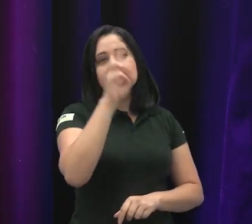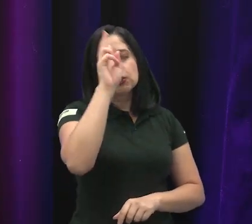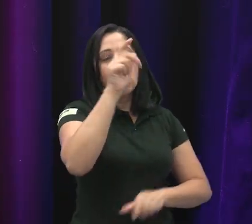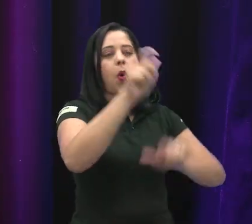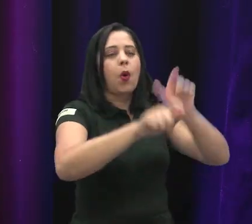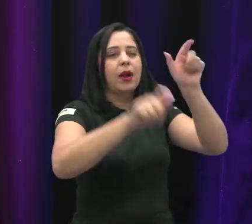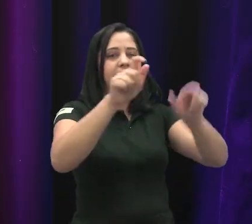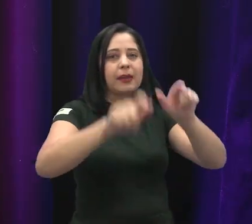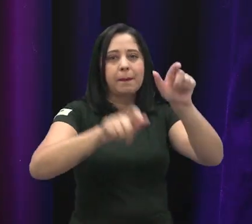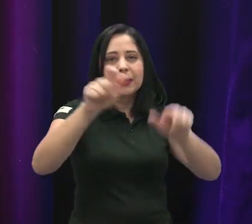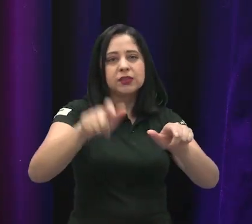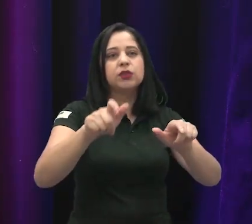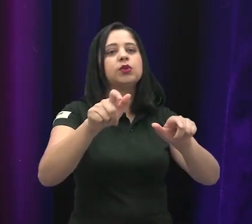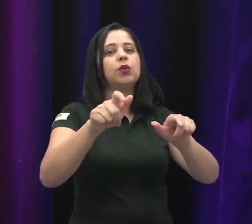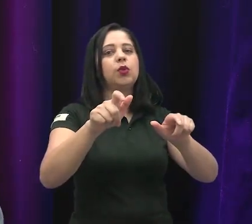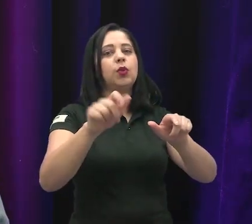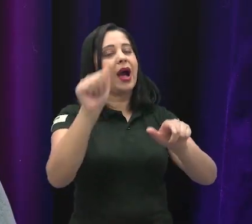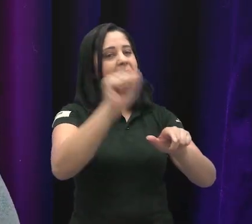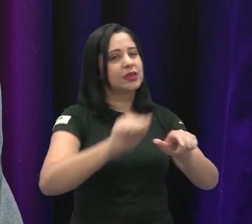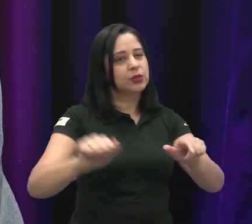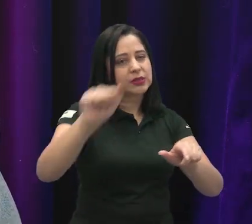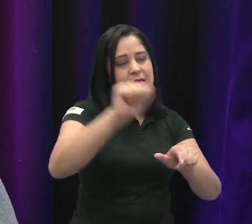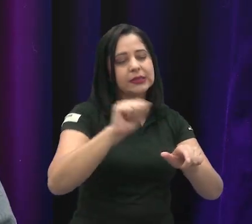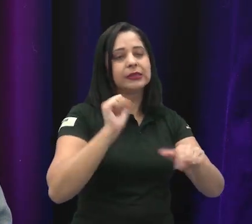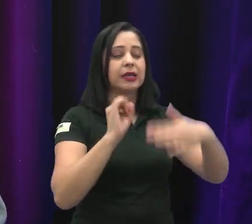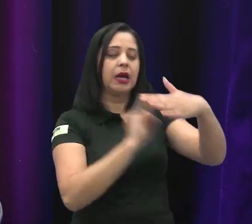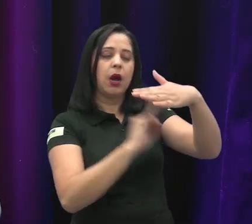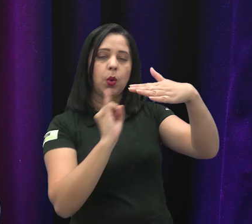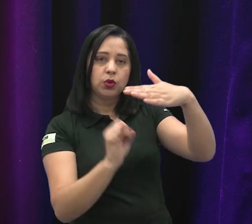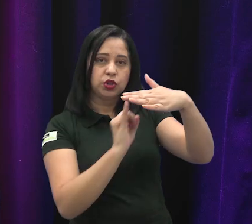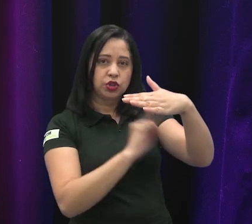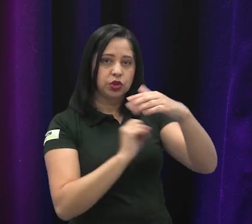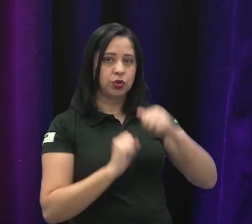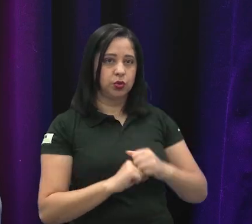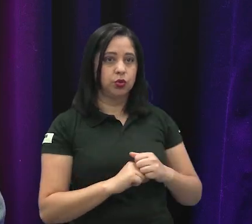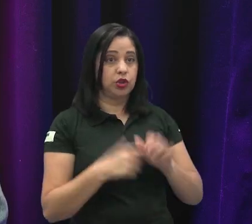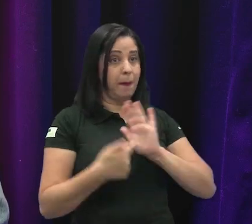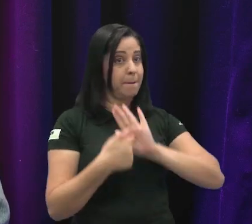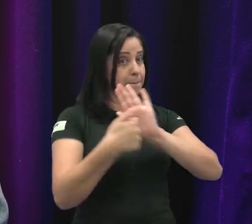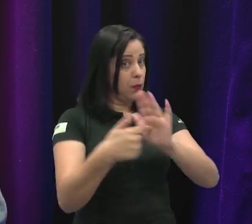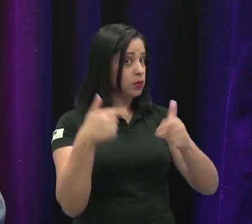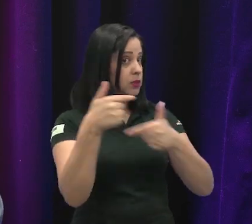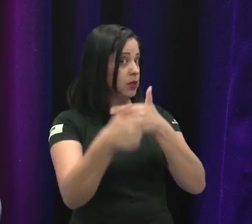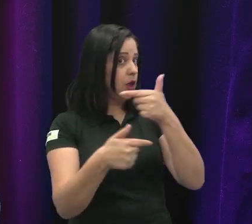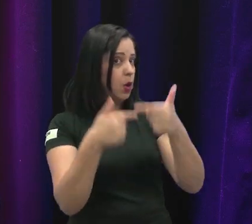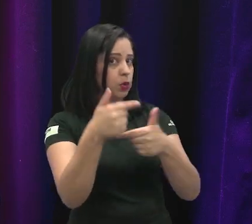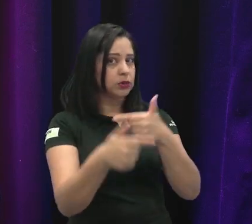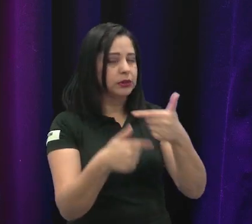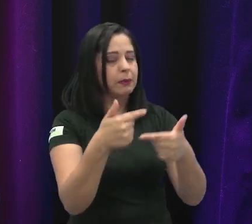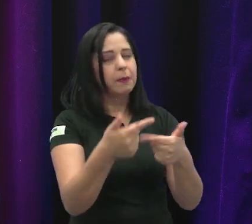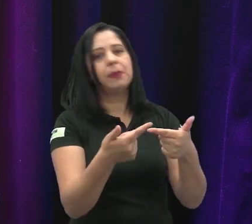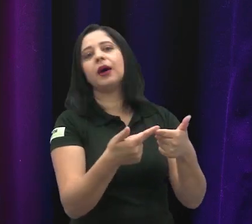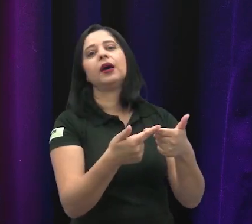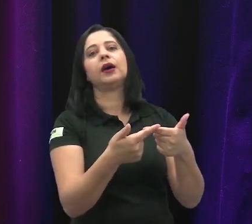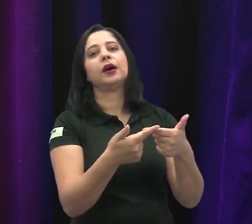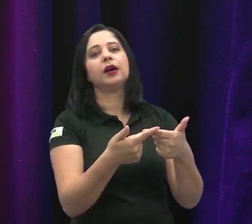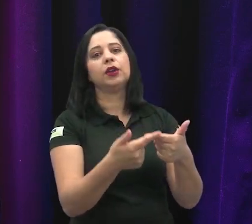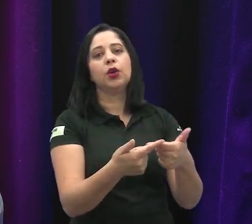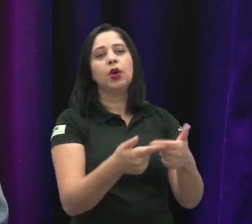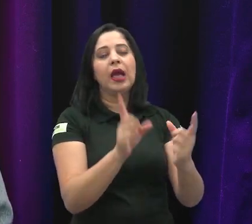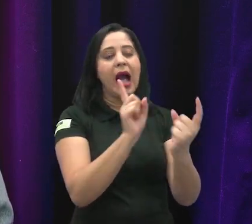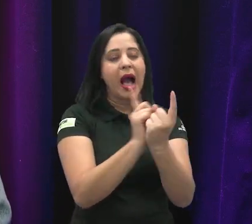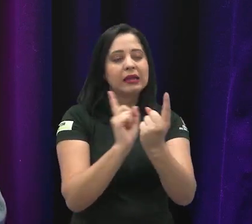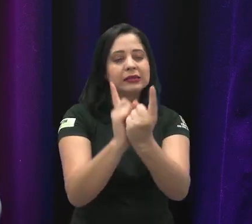contando essa história das associações, das entidades, falando do trabalho delas, né, em que envolvem, que